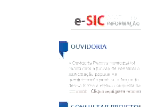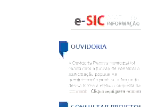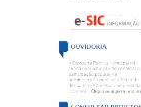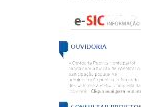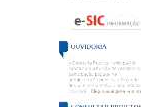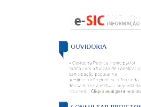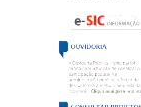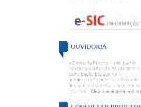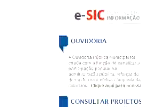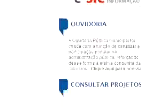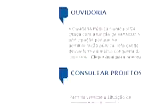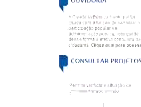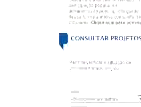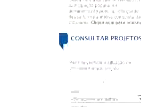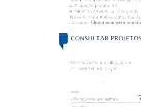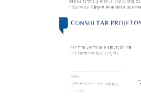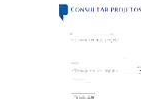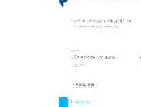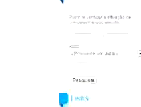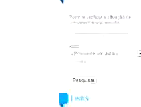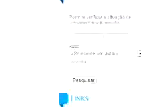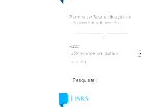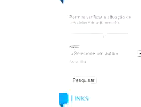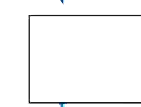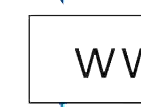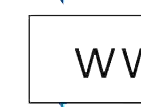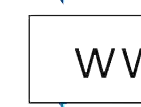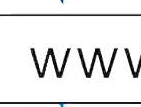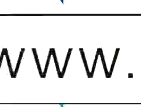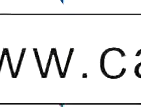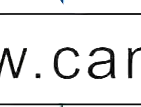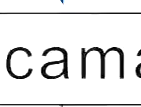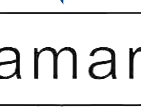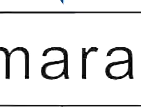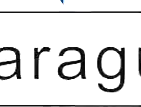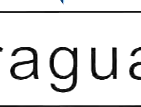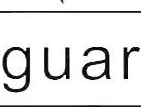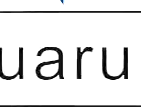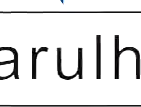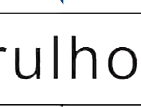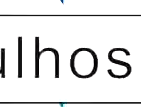2408-3433. Você também pode participar pelo site